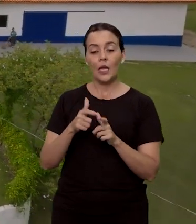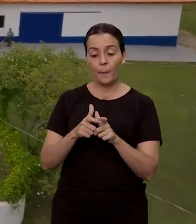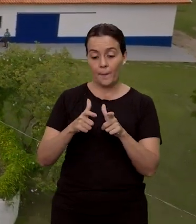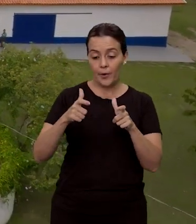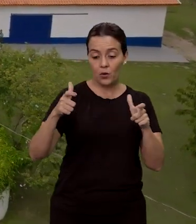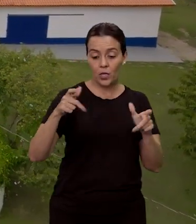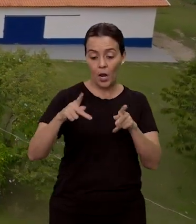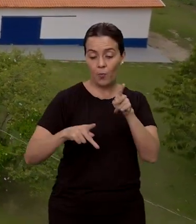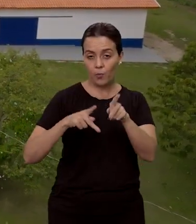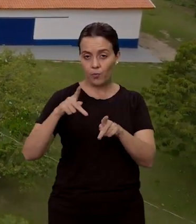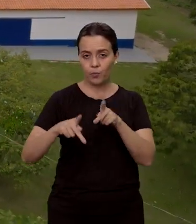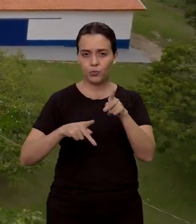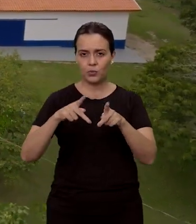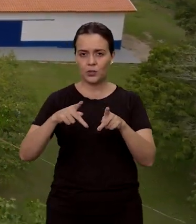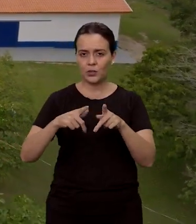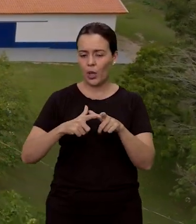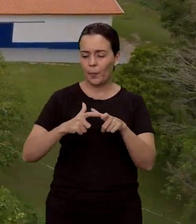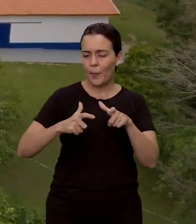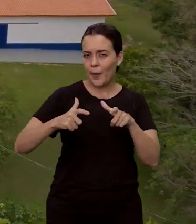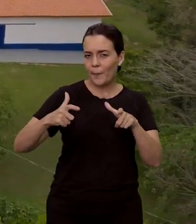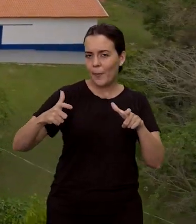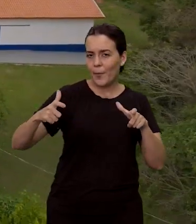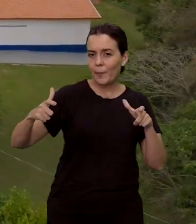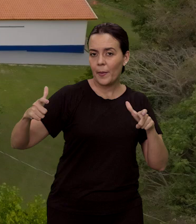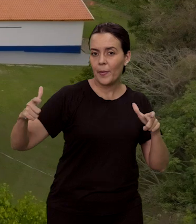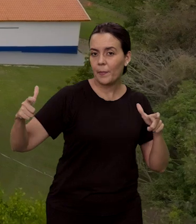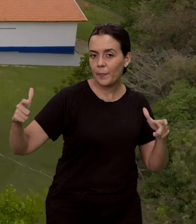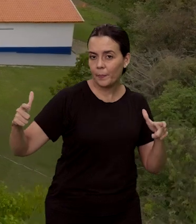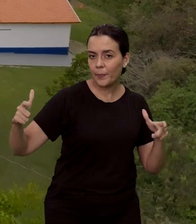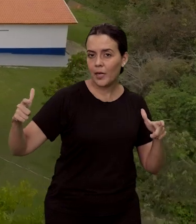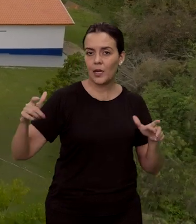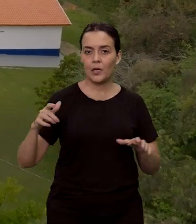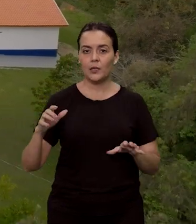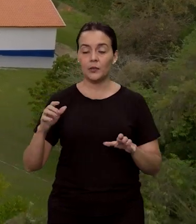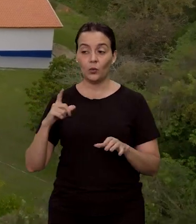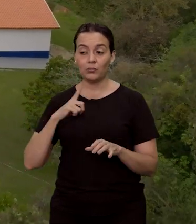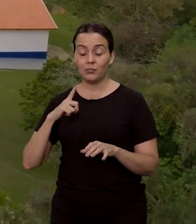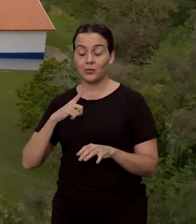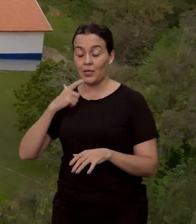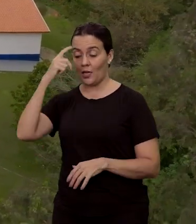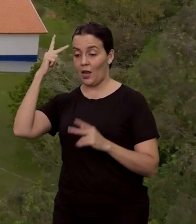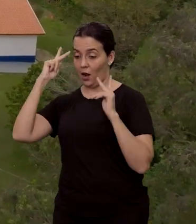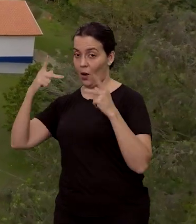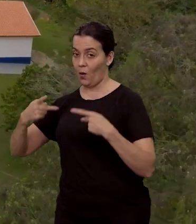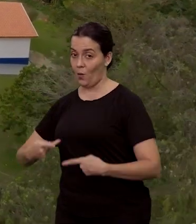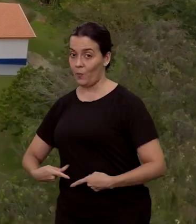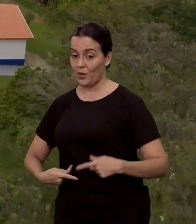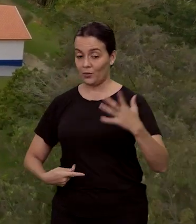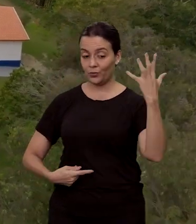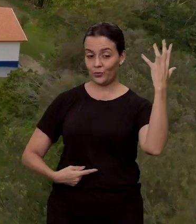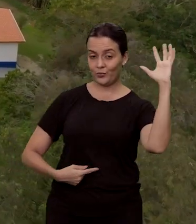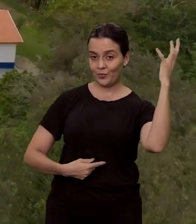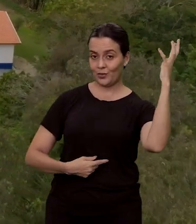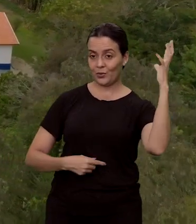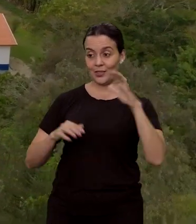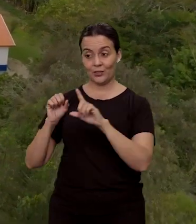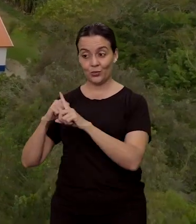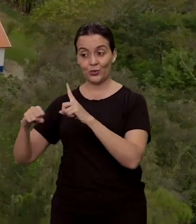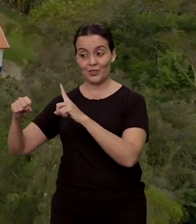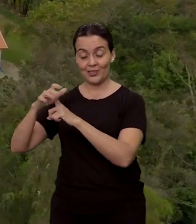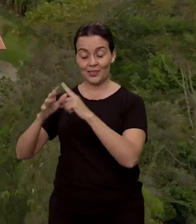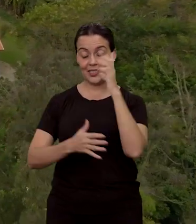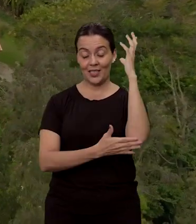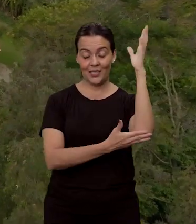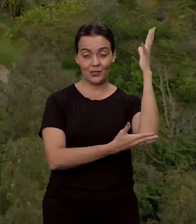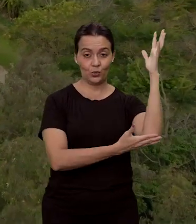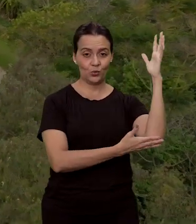mundo há uma dissonância cada vez mais clara entre o humano e a natureza, a sociedade e a natureza, né? Então é